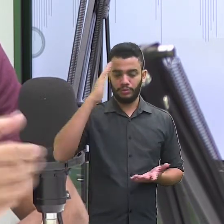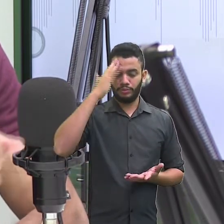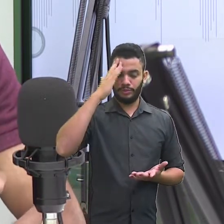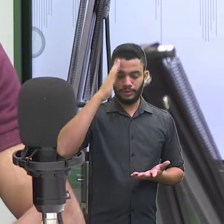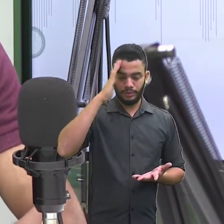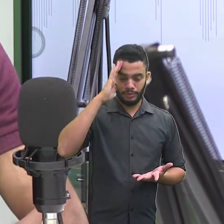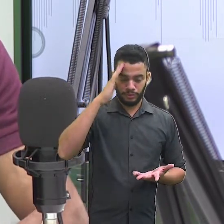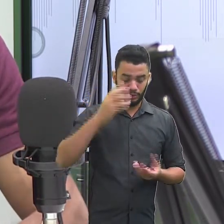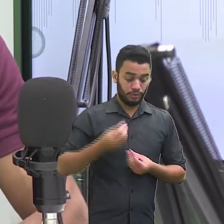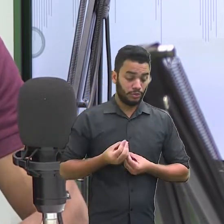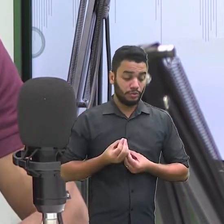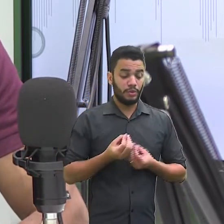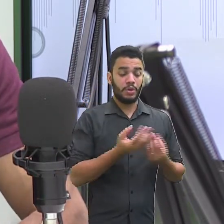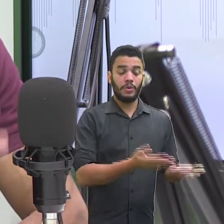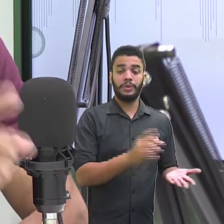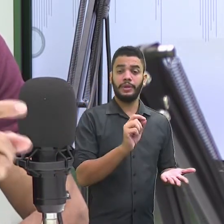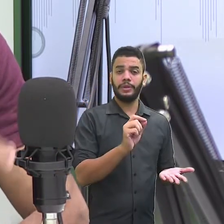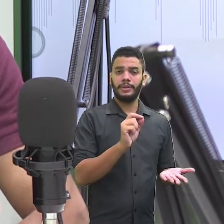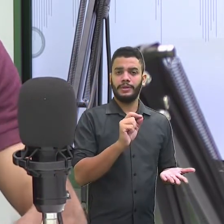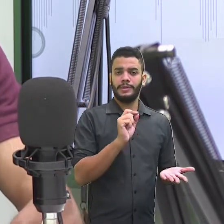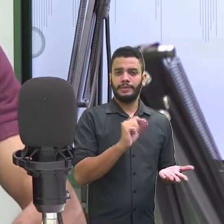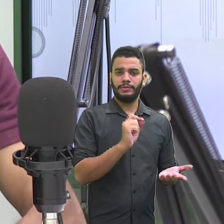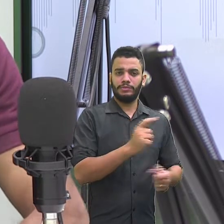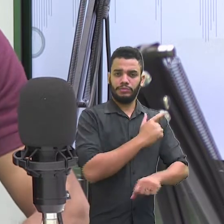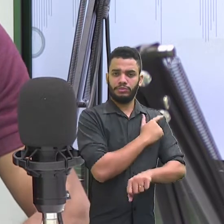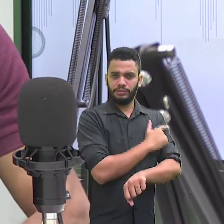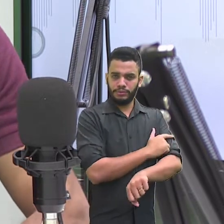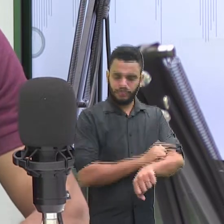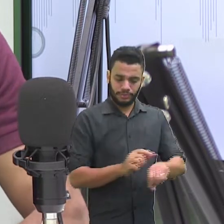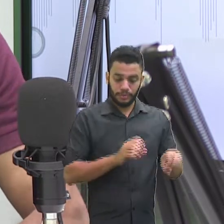bom relacionamento que nós tivemos, de maneira que elas